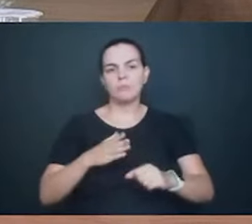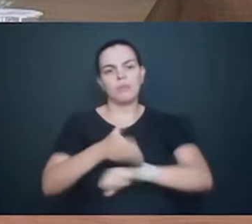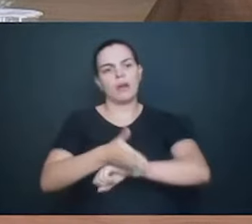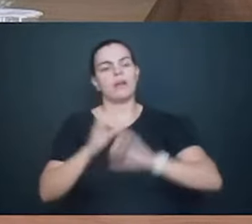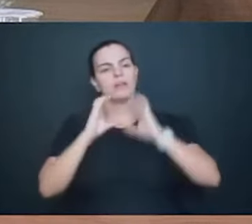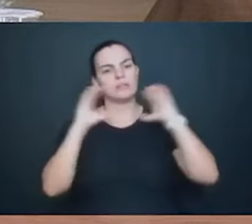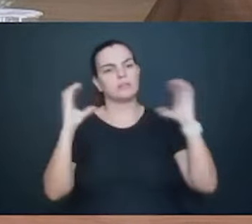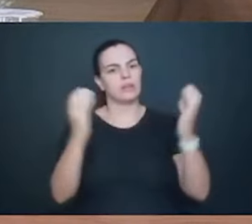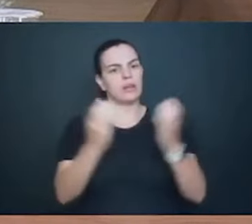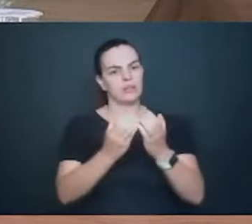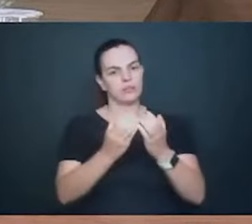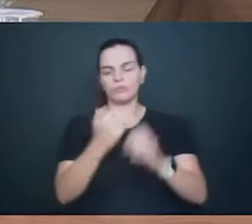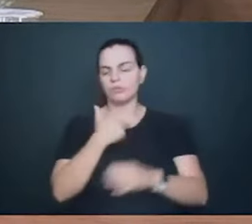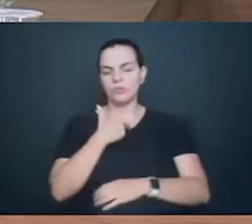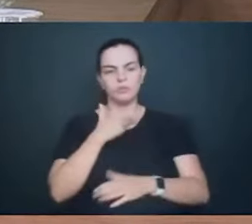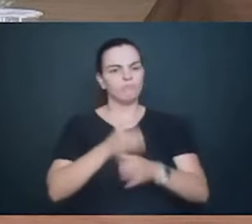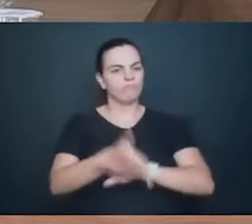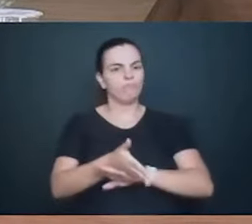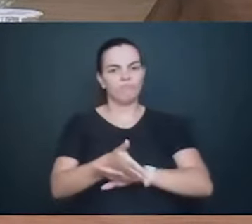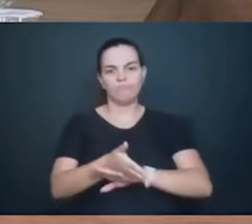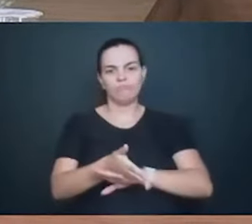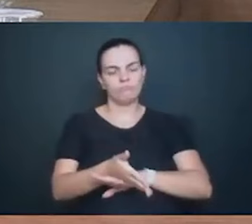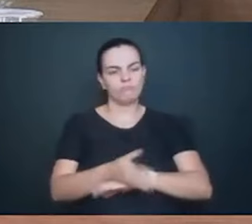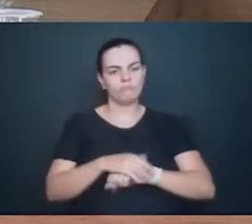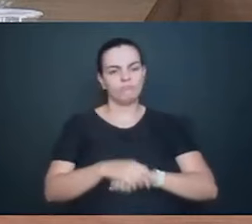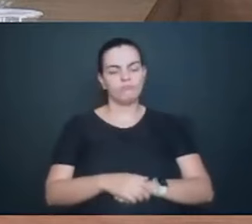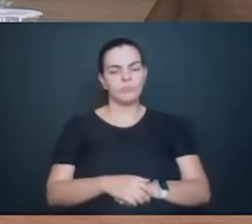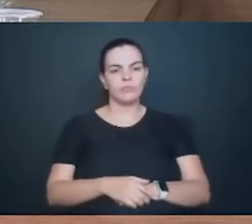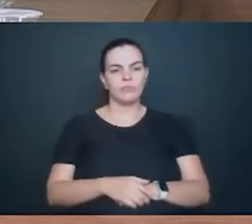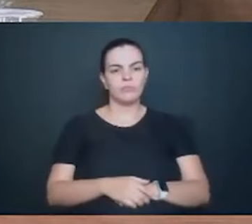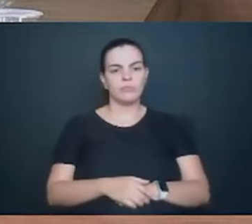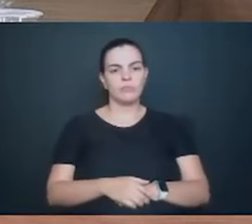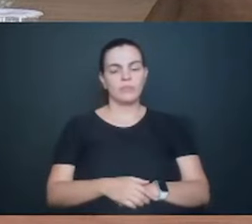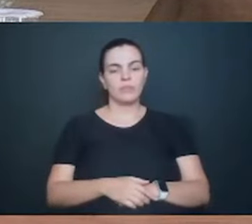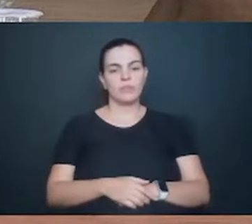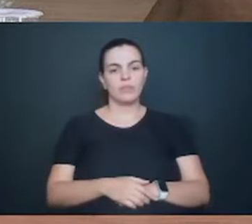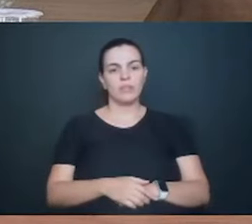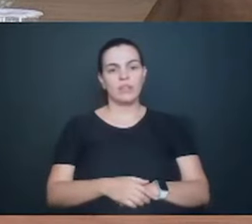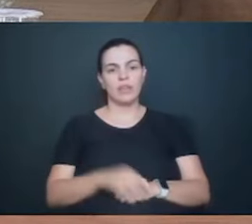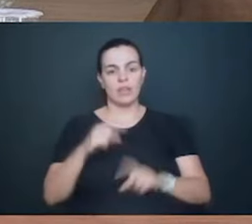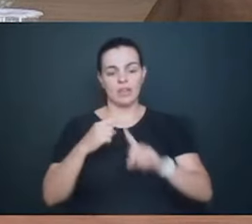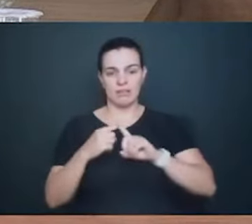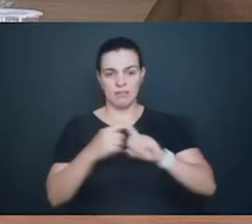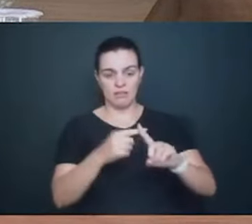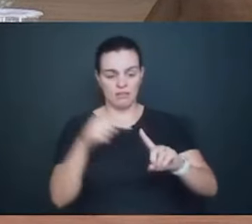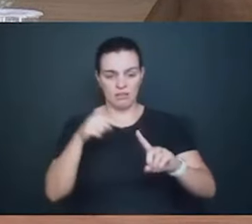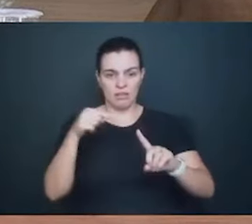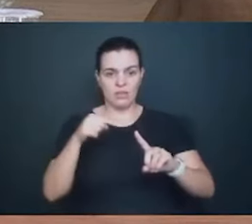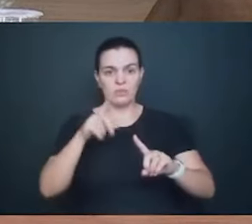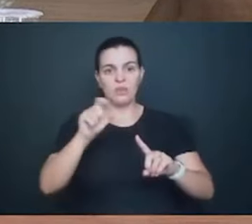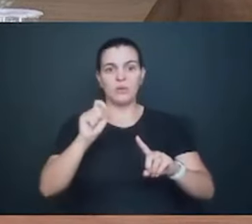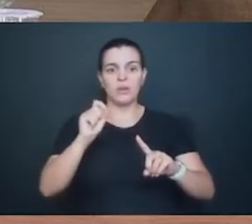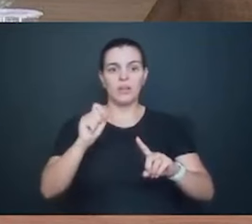foram barrados. Então, essa decisão é arbitrária, porque fere, de certa forma, o Estatuto do Torcedor, fere a Lei Geral do Esporte